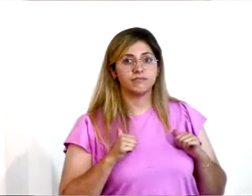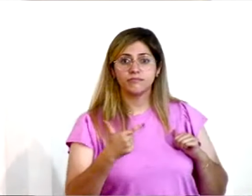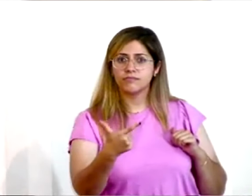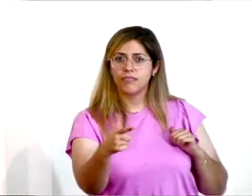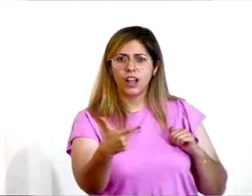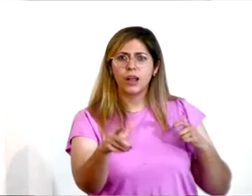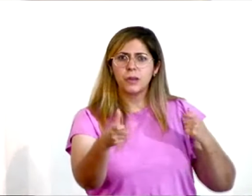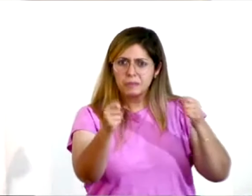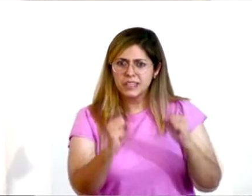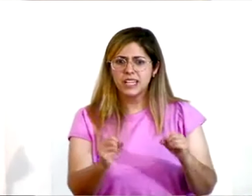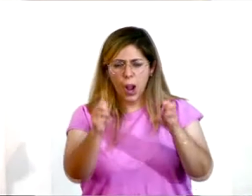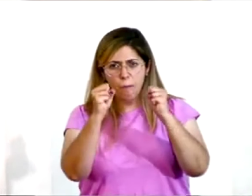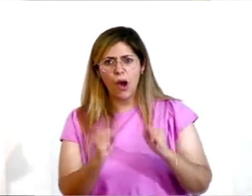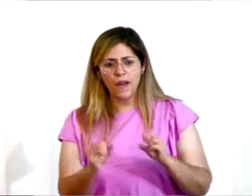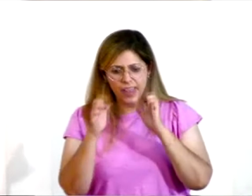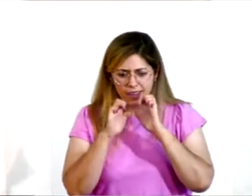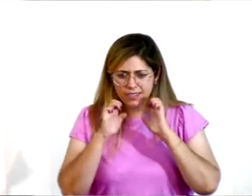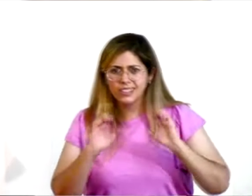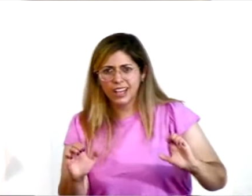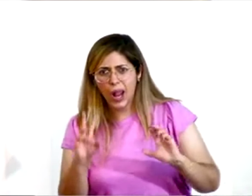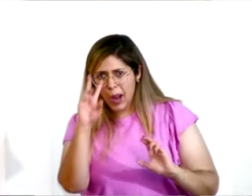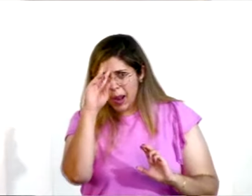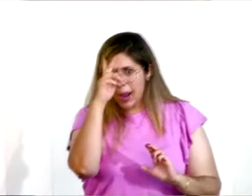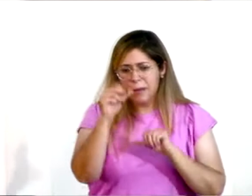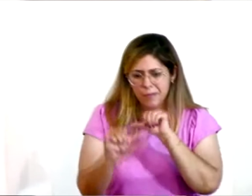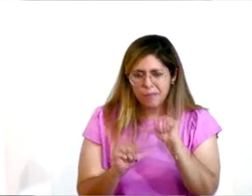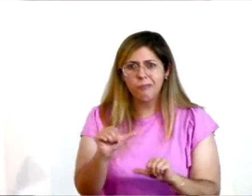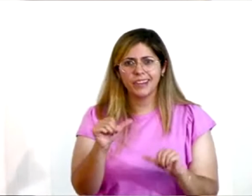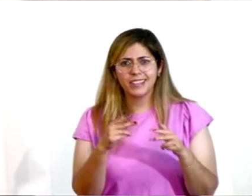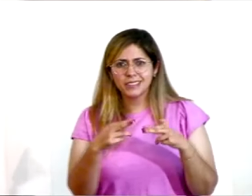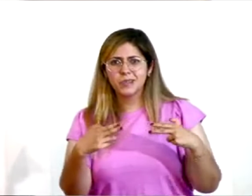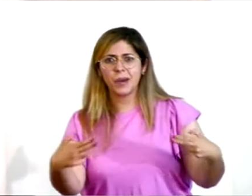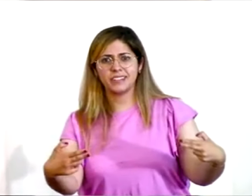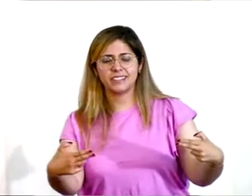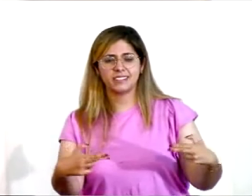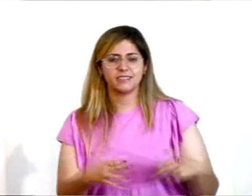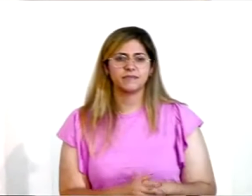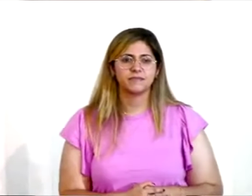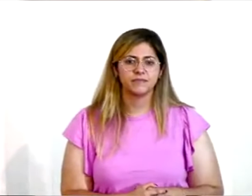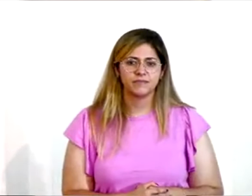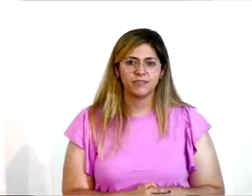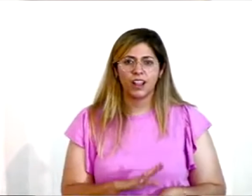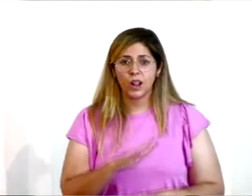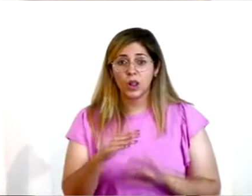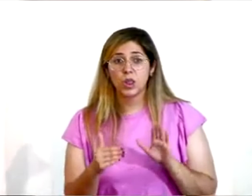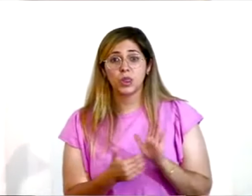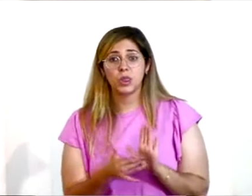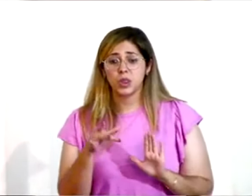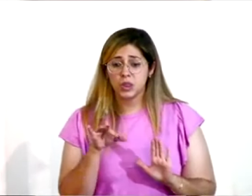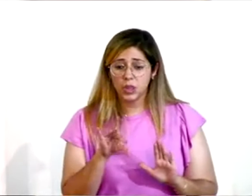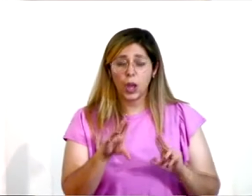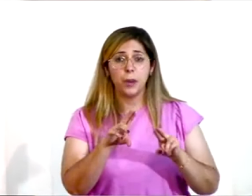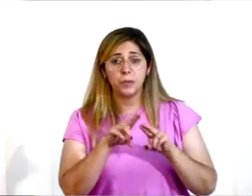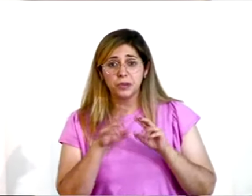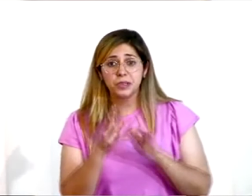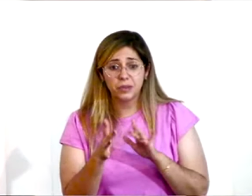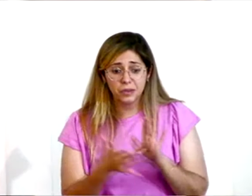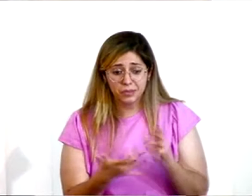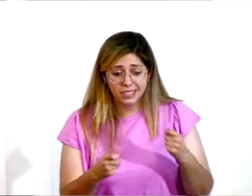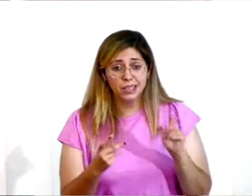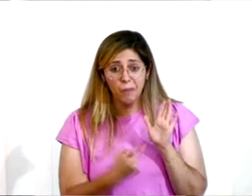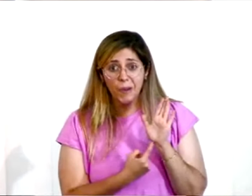de poder. Cristianismo transformacional. Existe um cristianismo martírico. Só existe este.